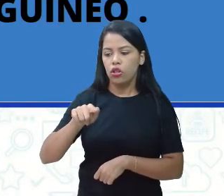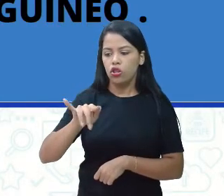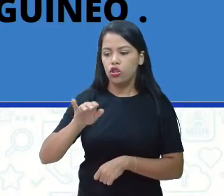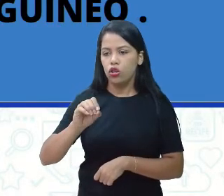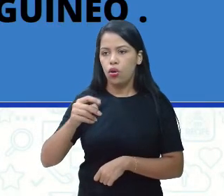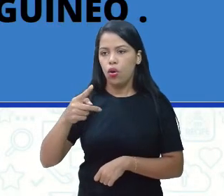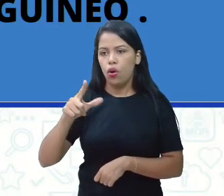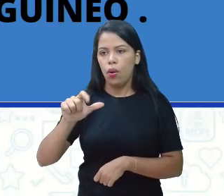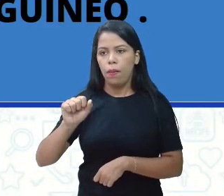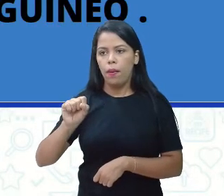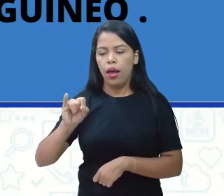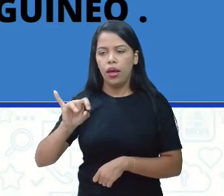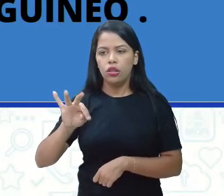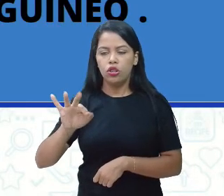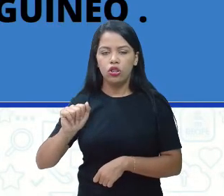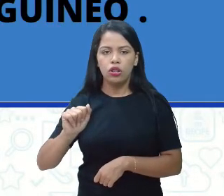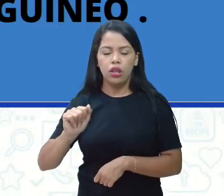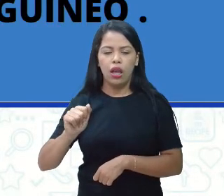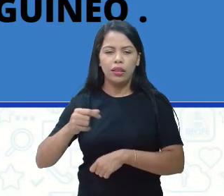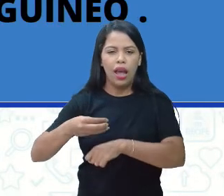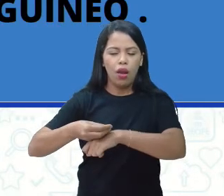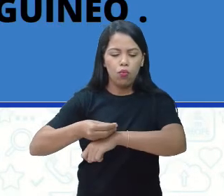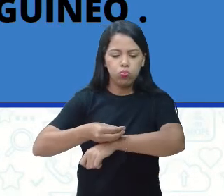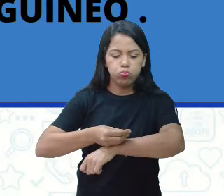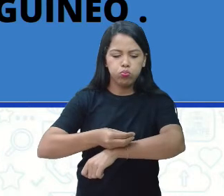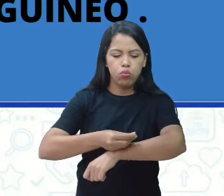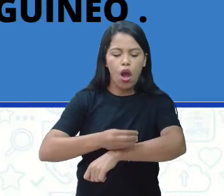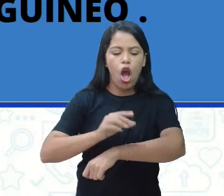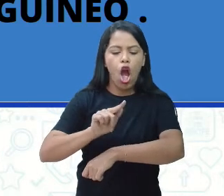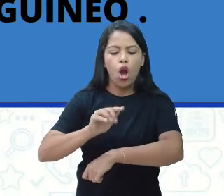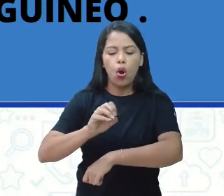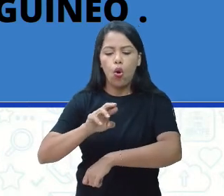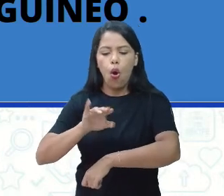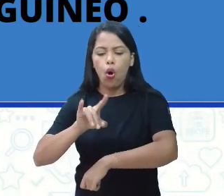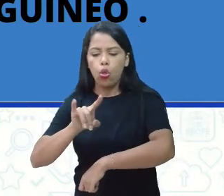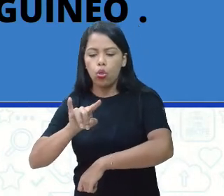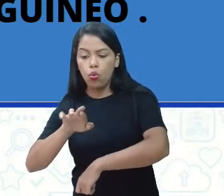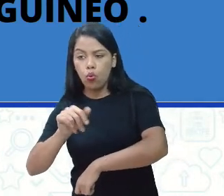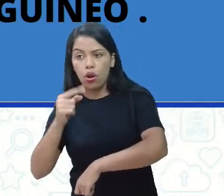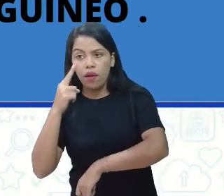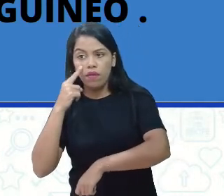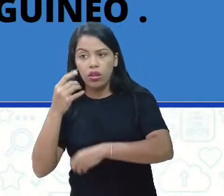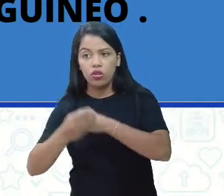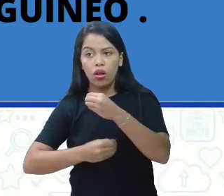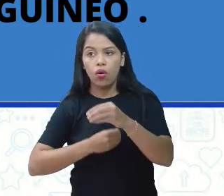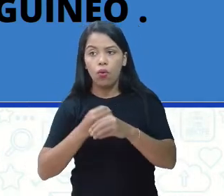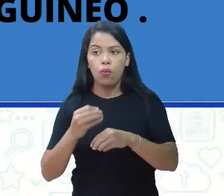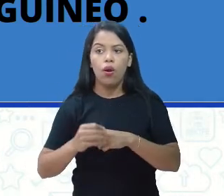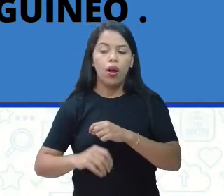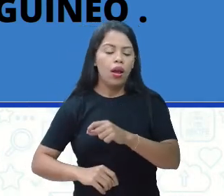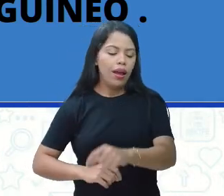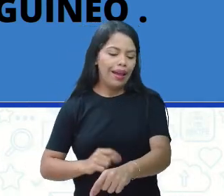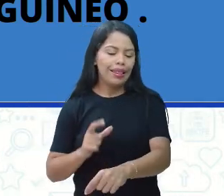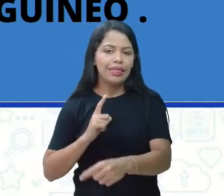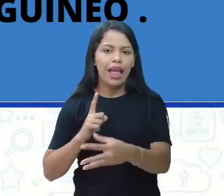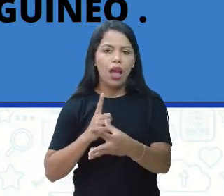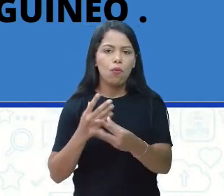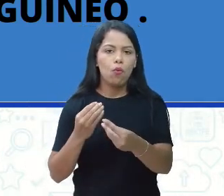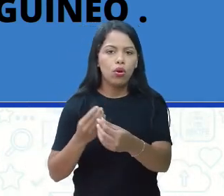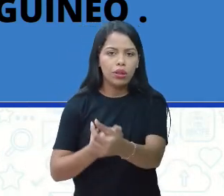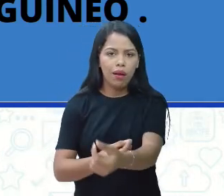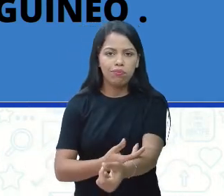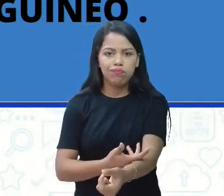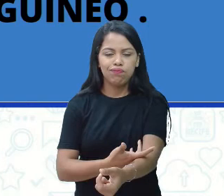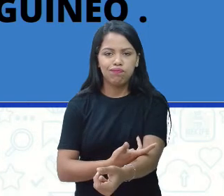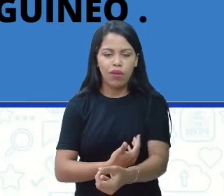vasos sanguíneos é tratado, gente, vê que interessante. É colocado, né, vamos dizer assim, através de uma